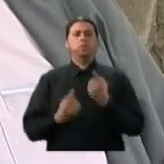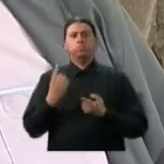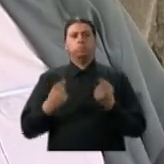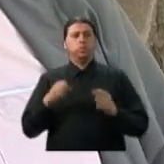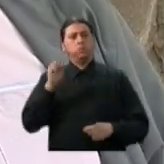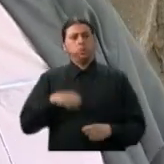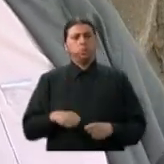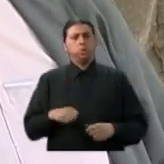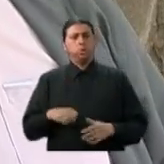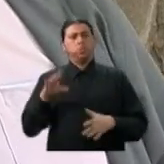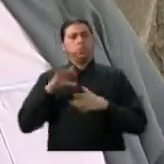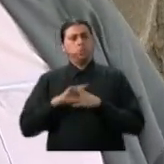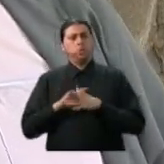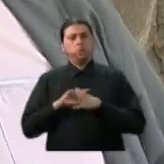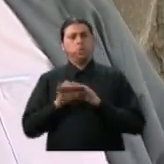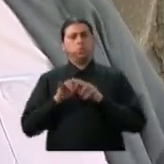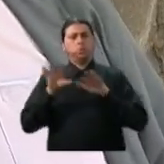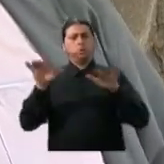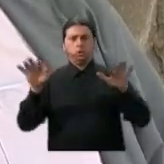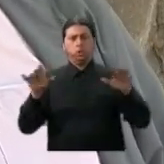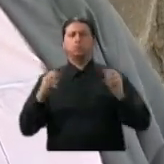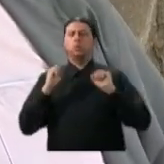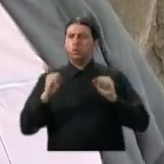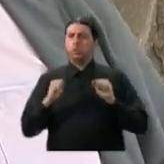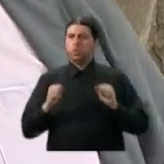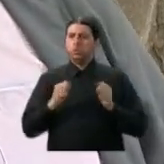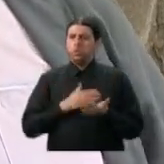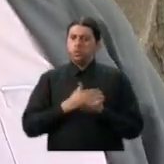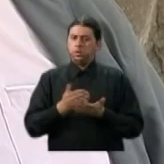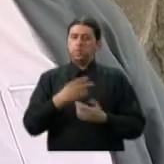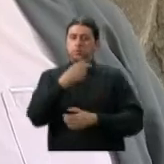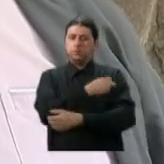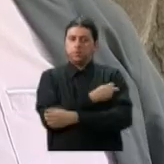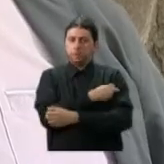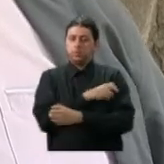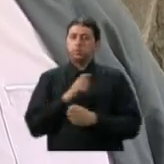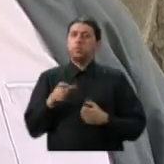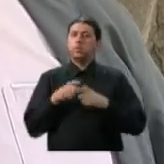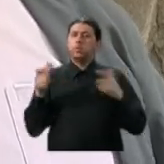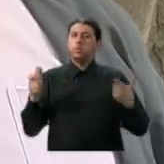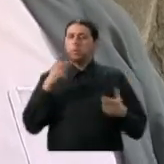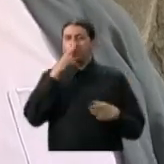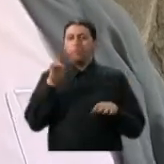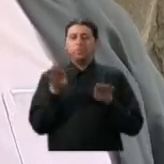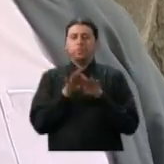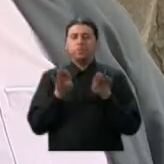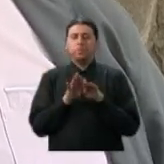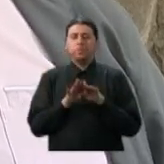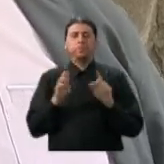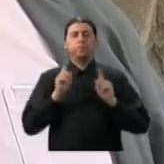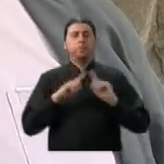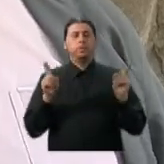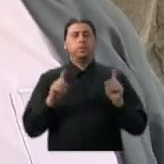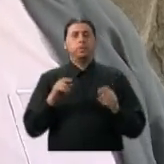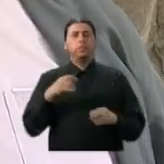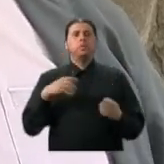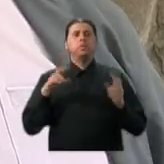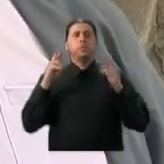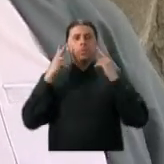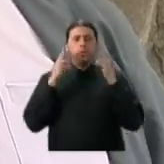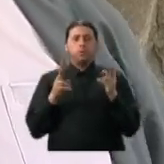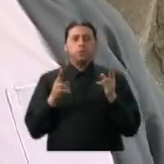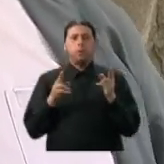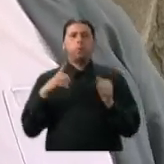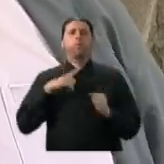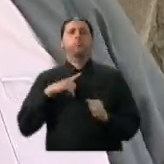pode indicar que se inicie uma vacinação. Às vezes são vacinações simplesmente de bloqueio. Se vacina em volta de onde